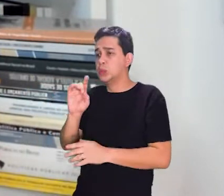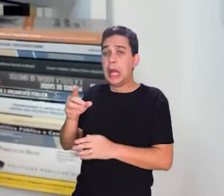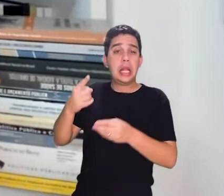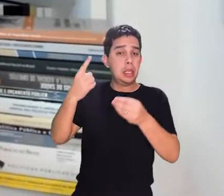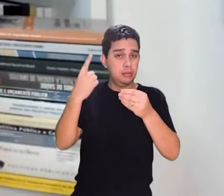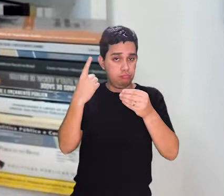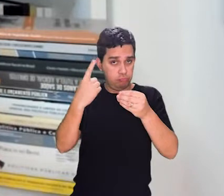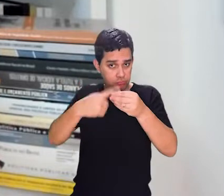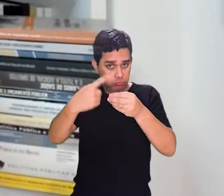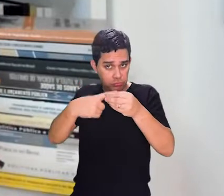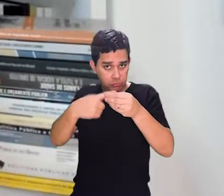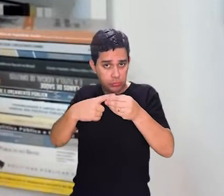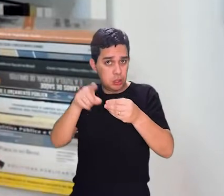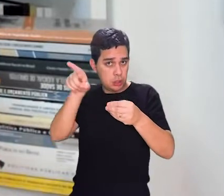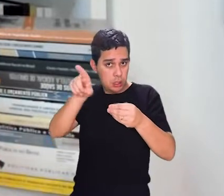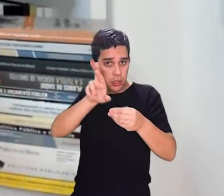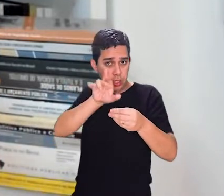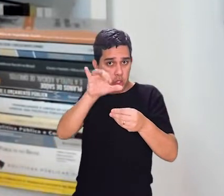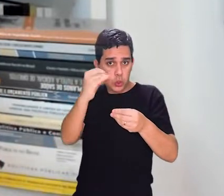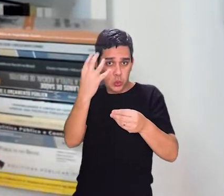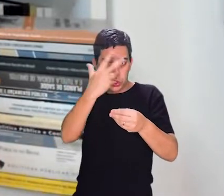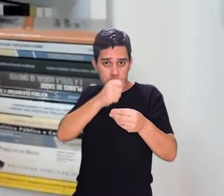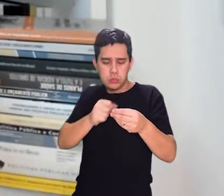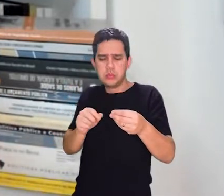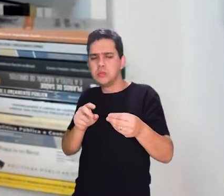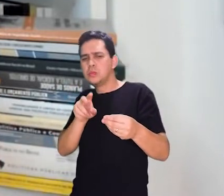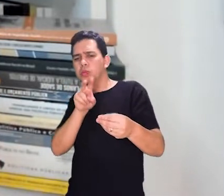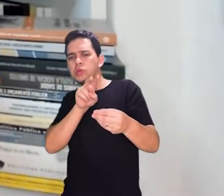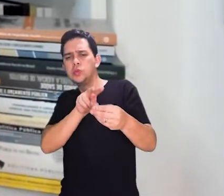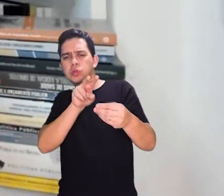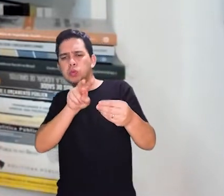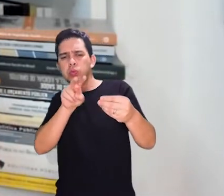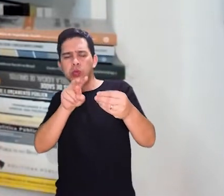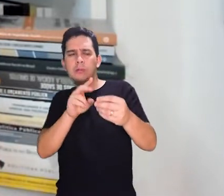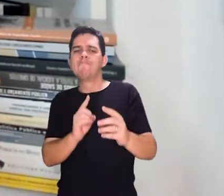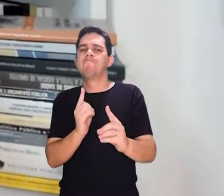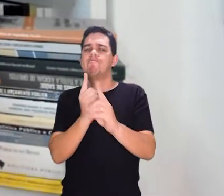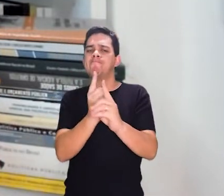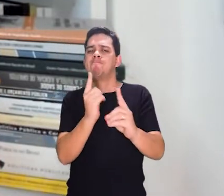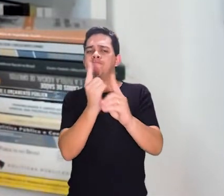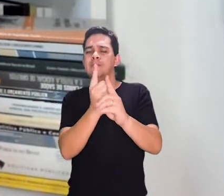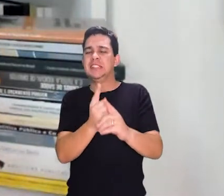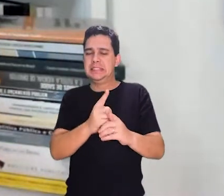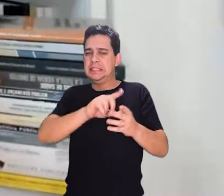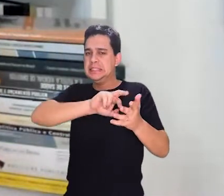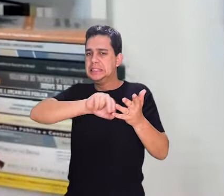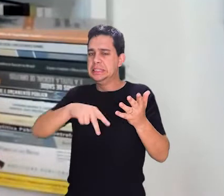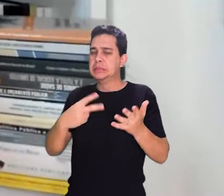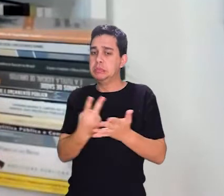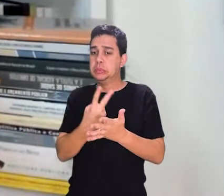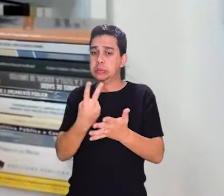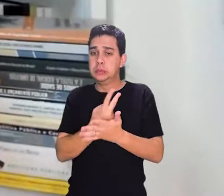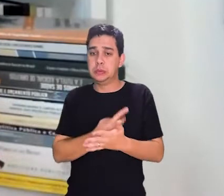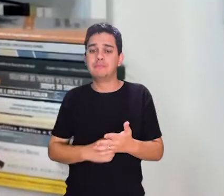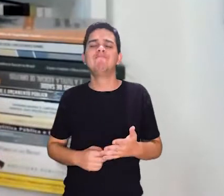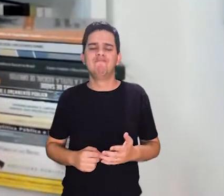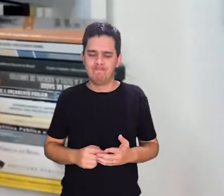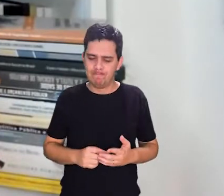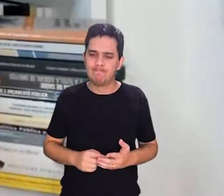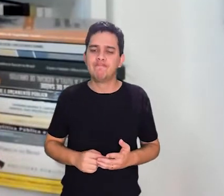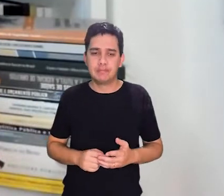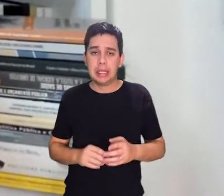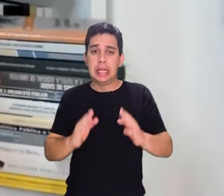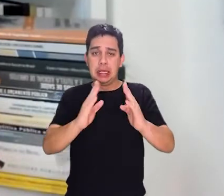município sobre a unidade de saúde verificou inúmeras dificuldades na oferta, na prestação do serviço de saúde